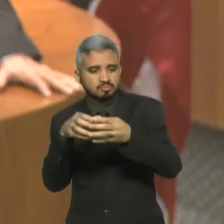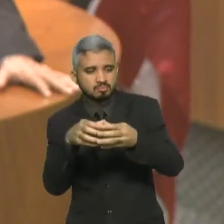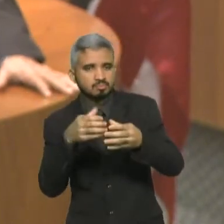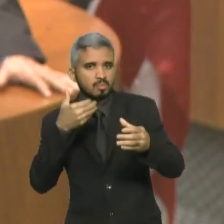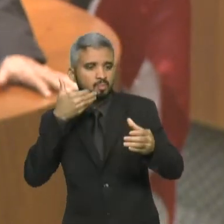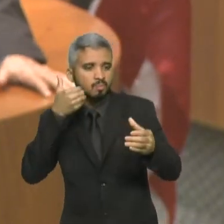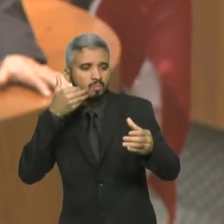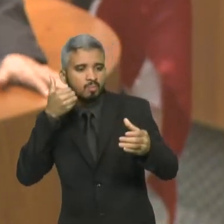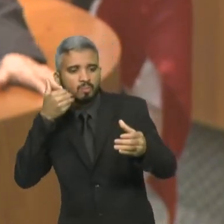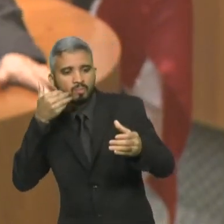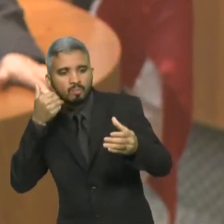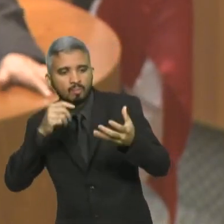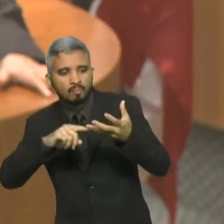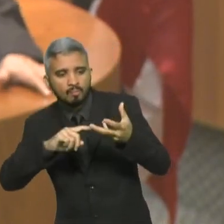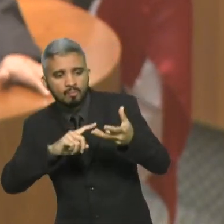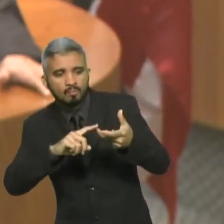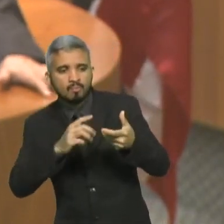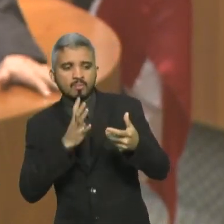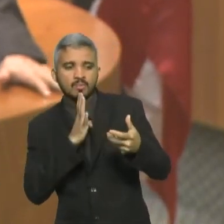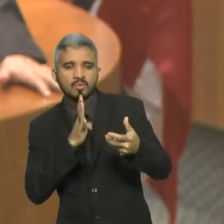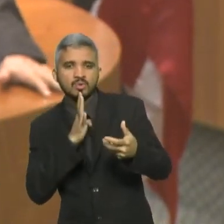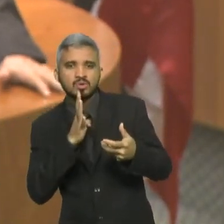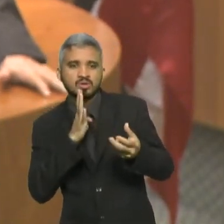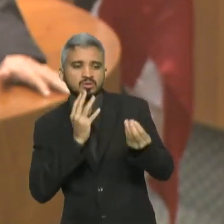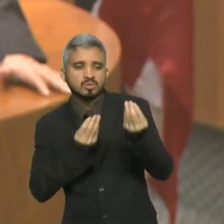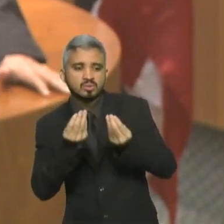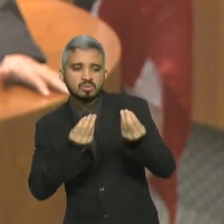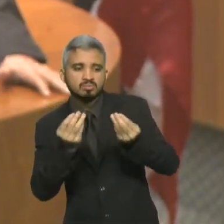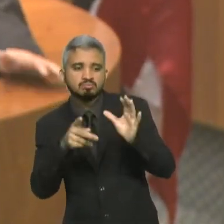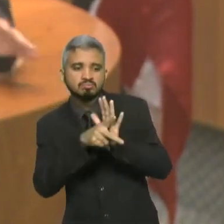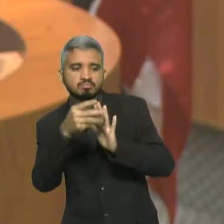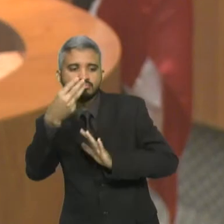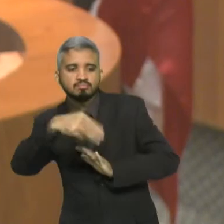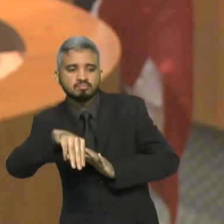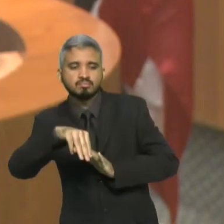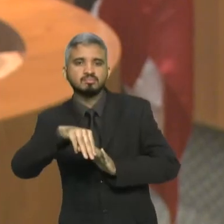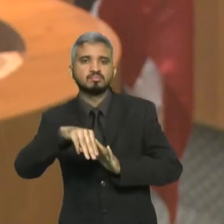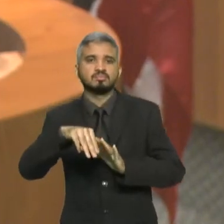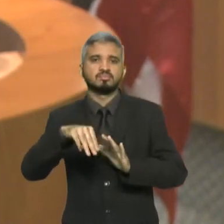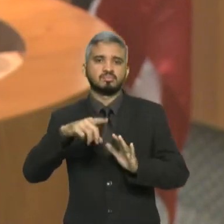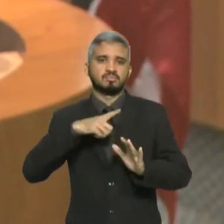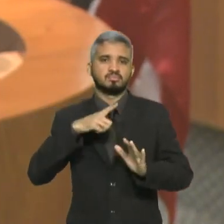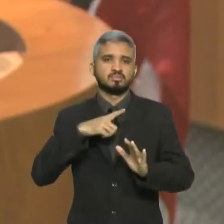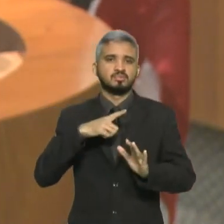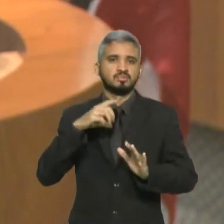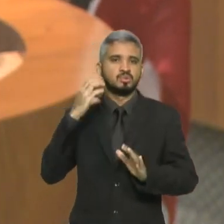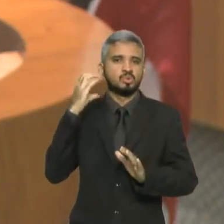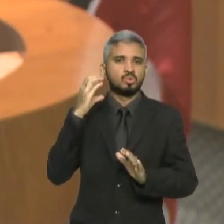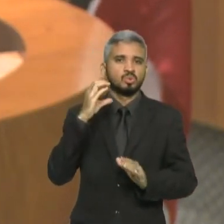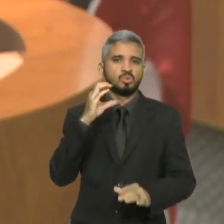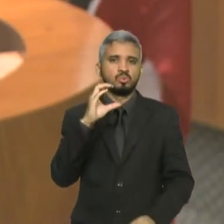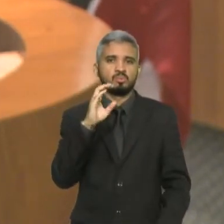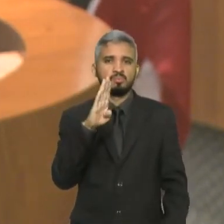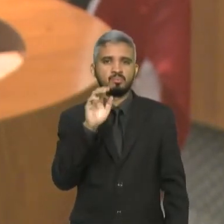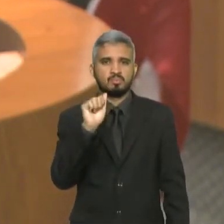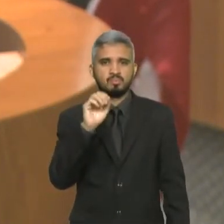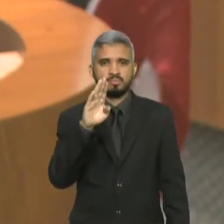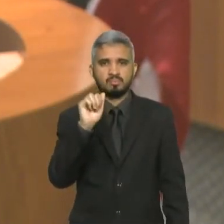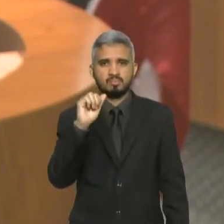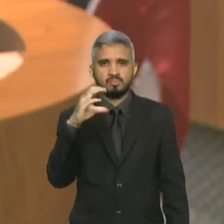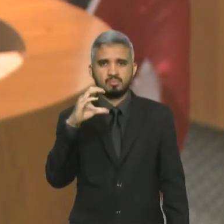na agroindústria Copalge, lá no município de Lago do Junco, onde fomos recebidos de maneira